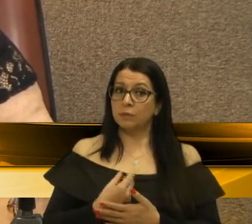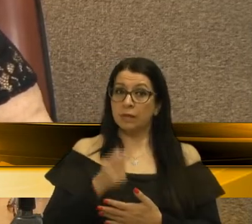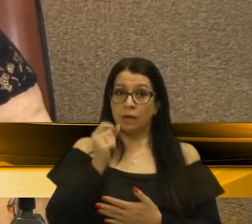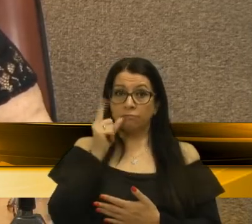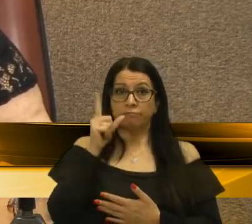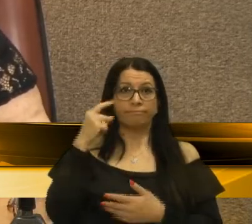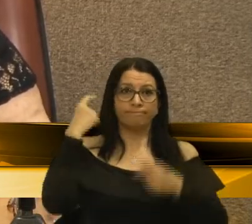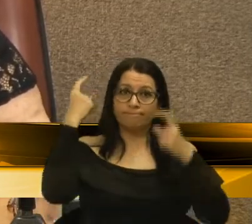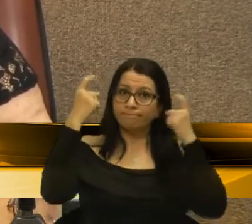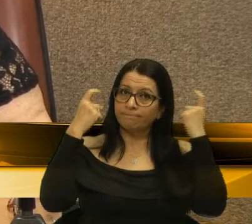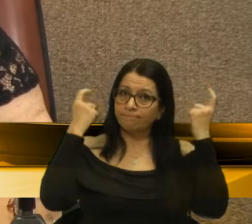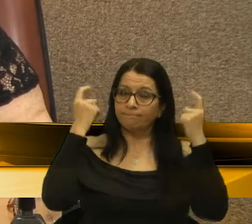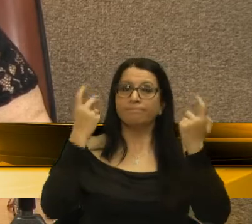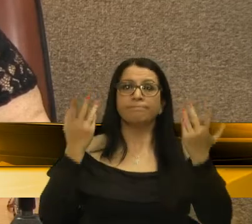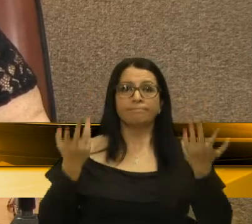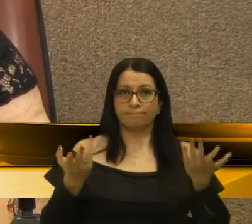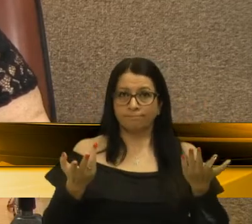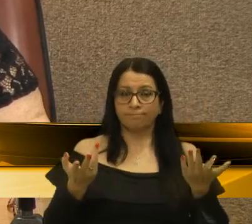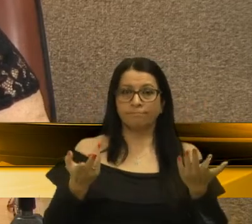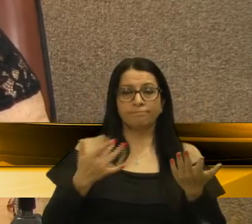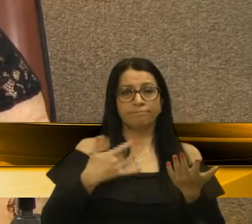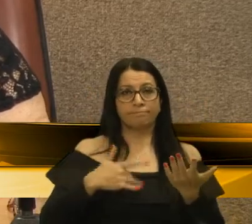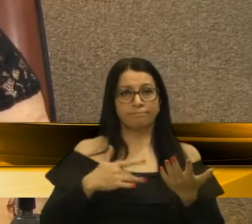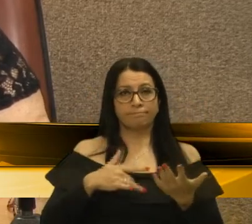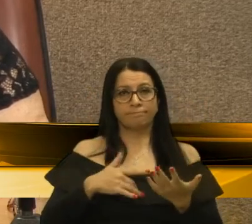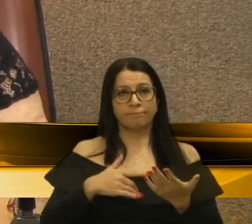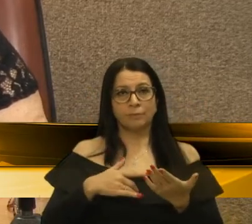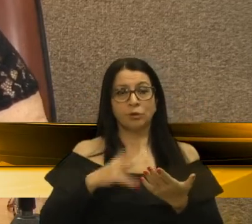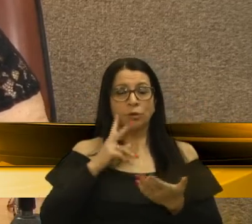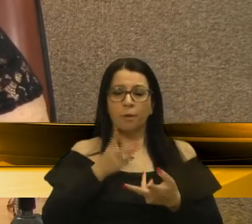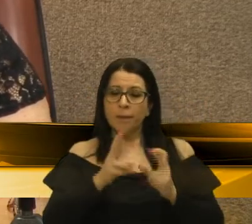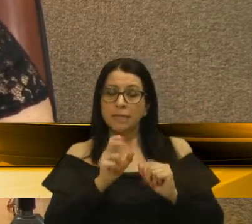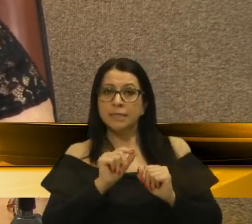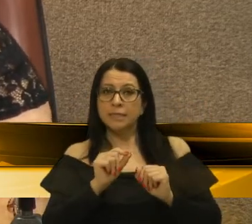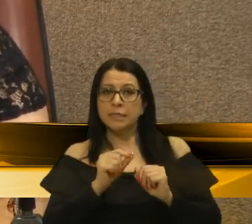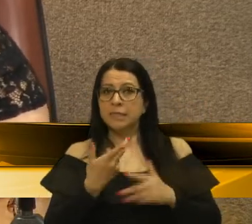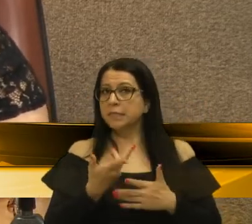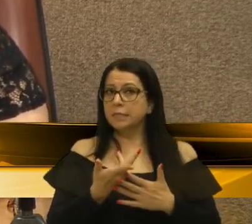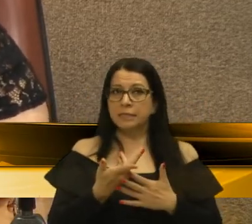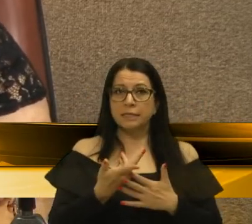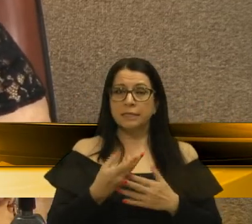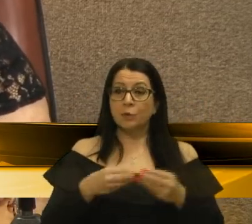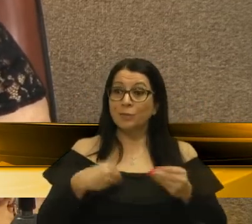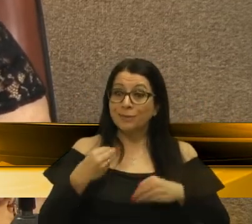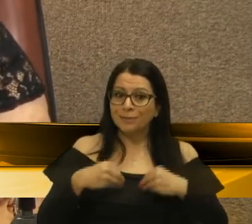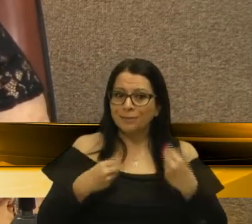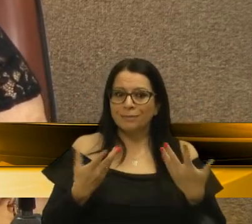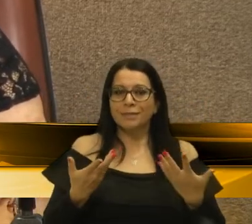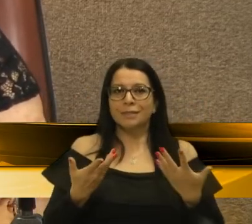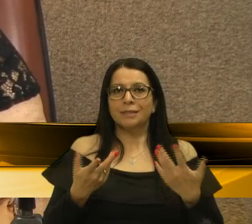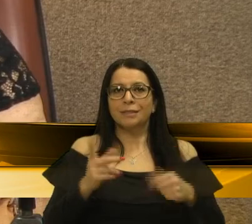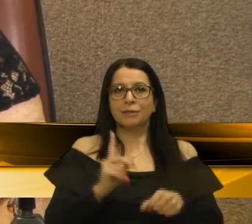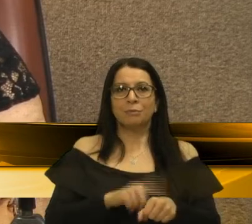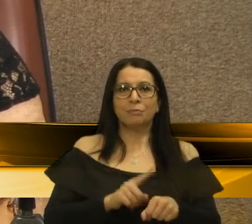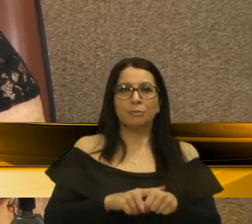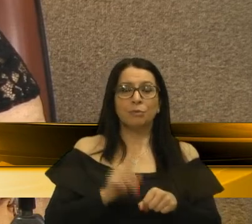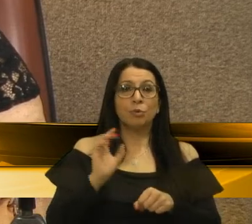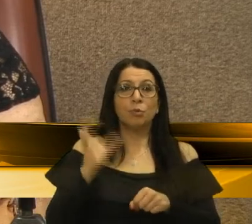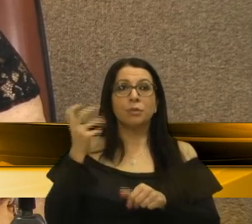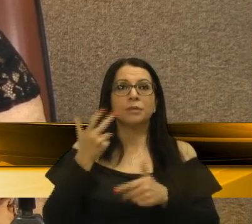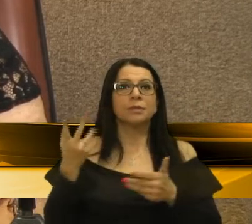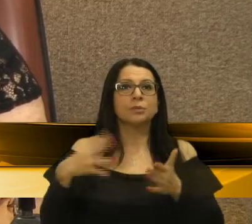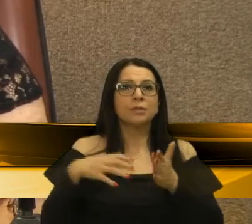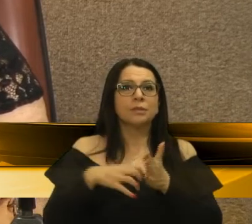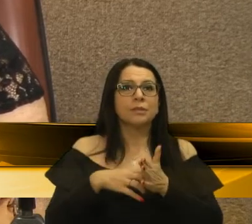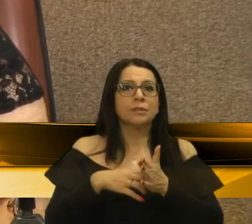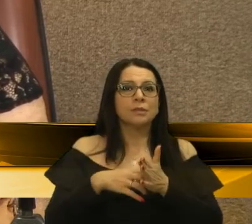alarmante, né? E, infelizmente, a gente só se dá conta ou se sensibiliza no momento que acontece um acidente,